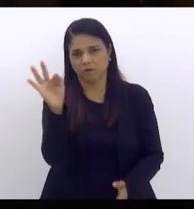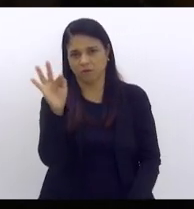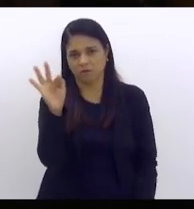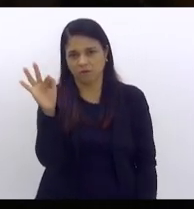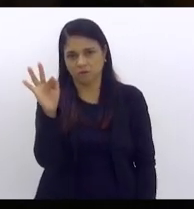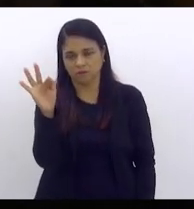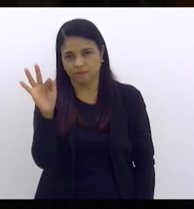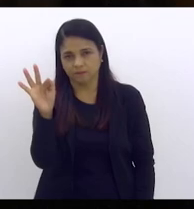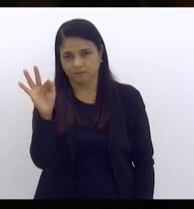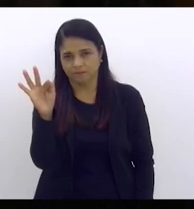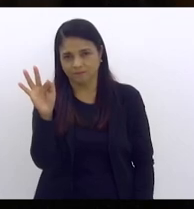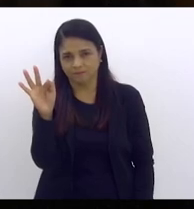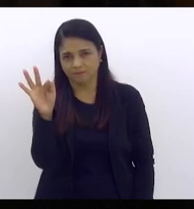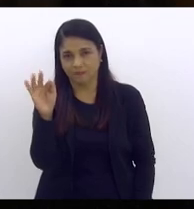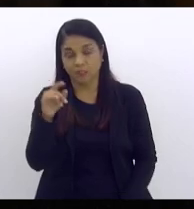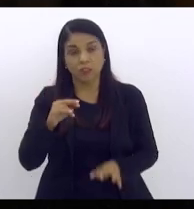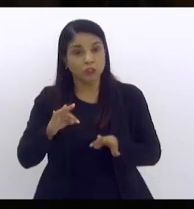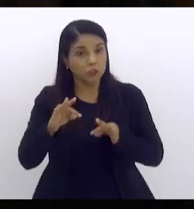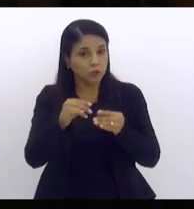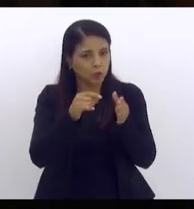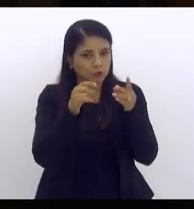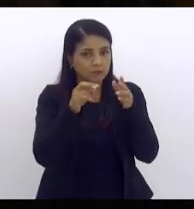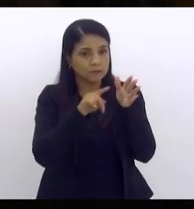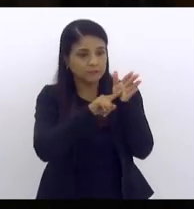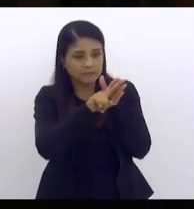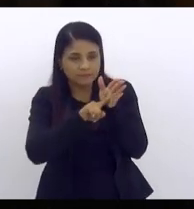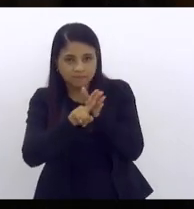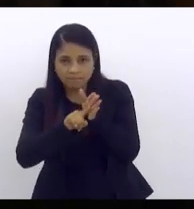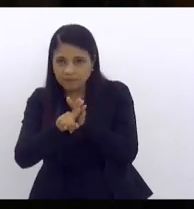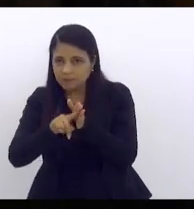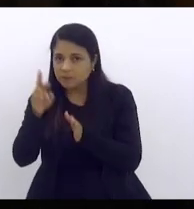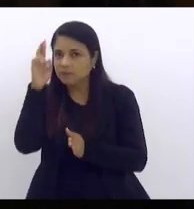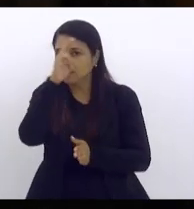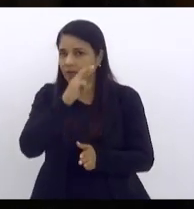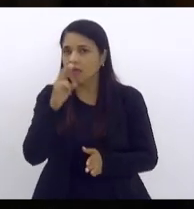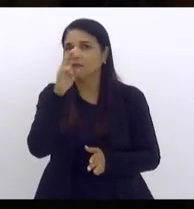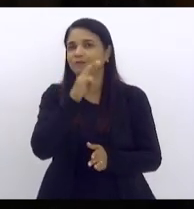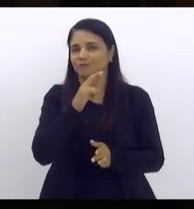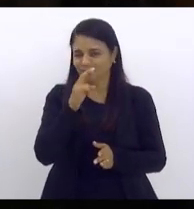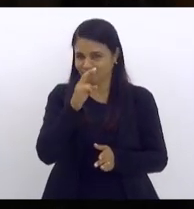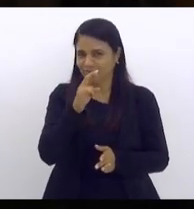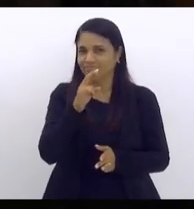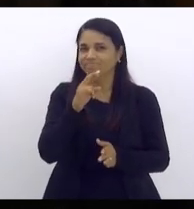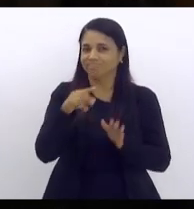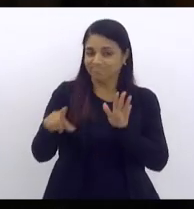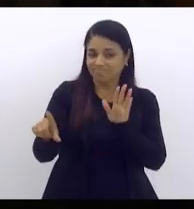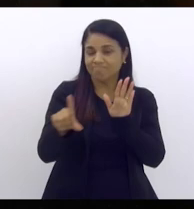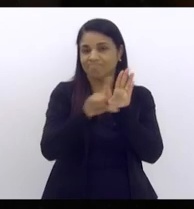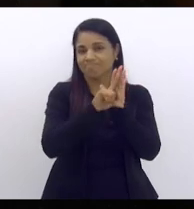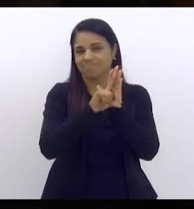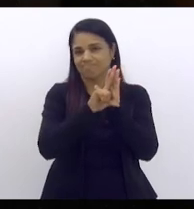também serem investigados, como já estão, na forma da lei,